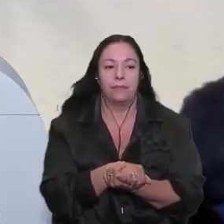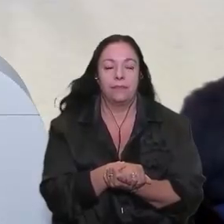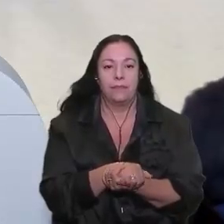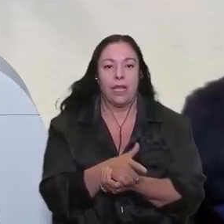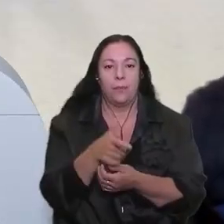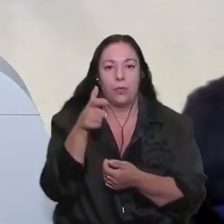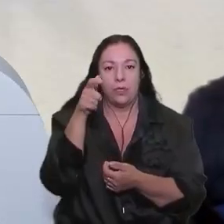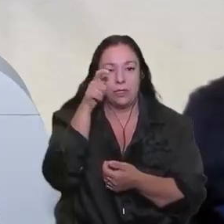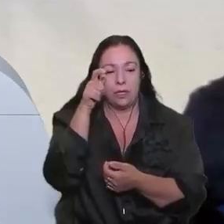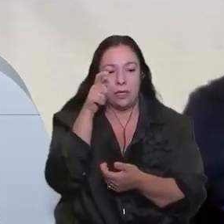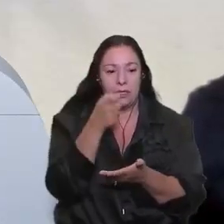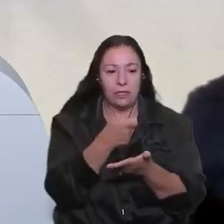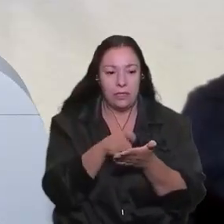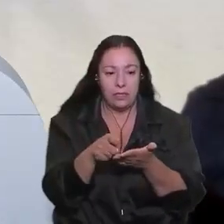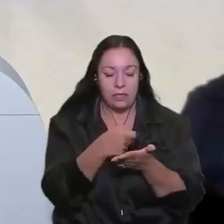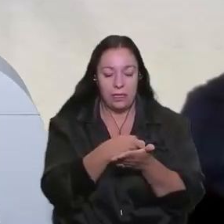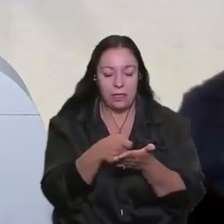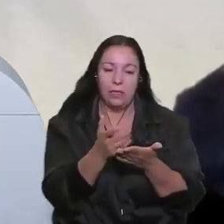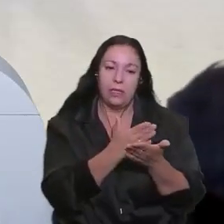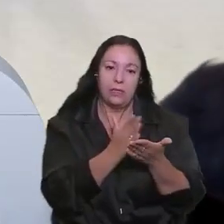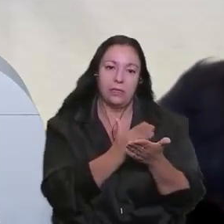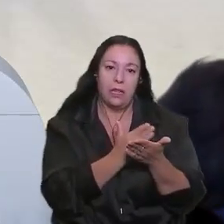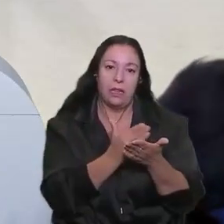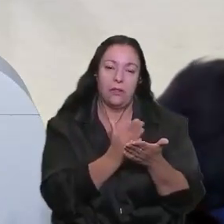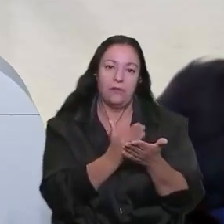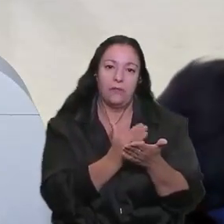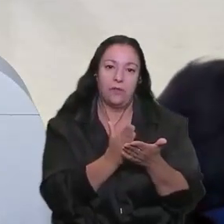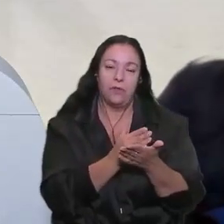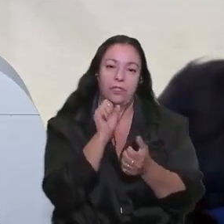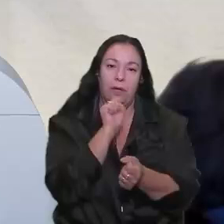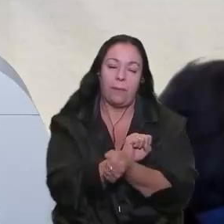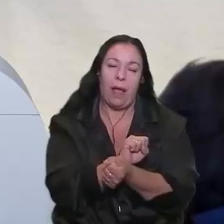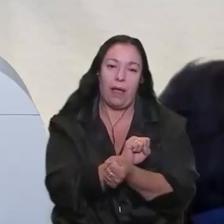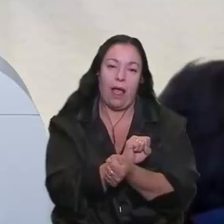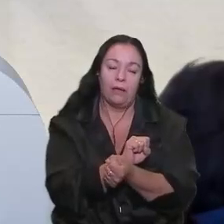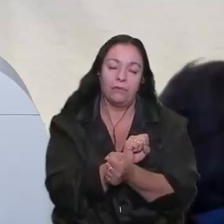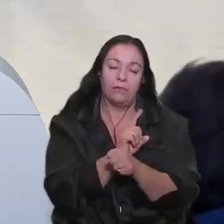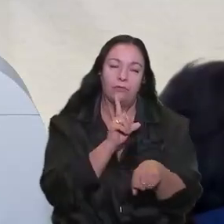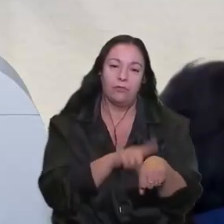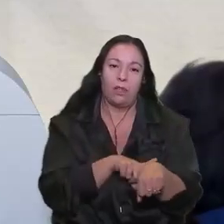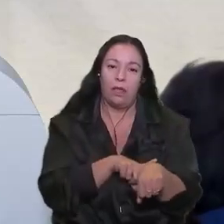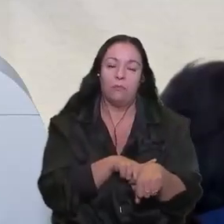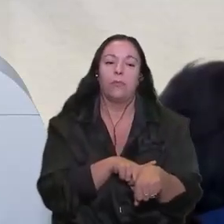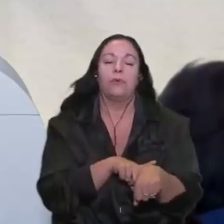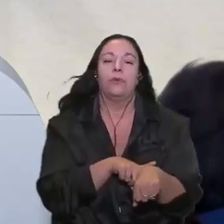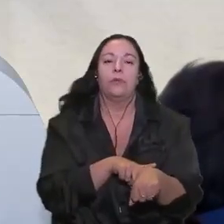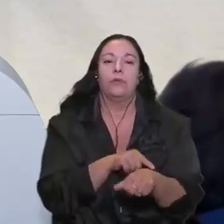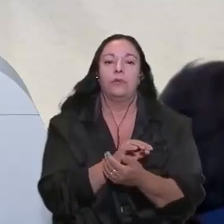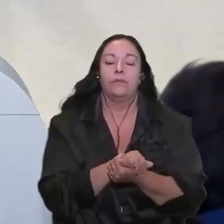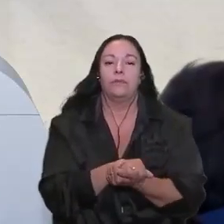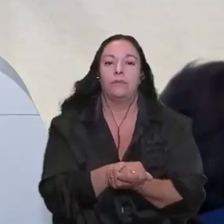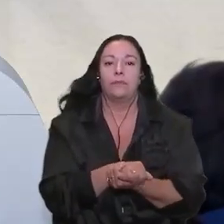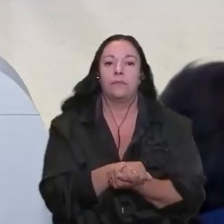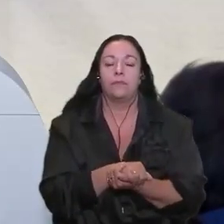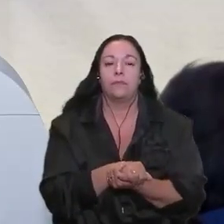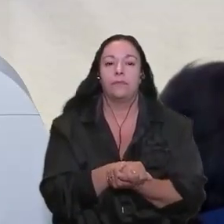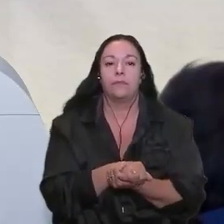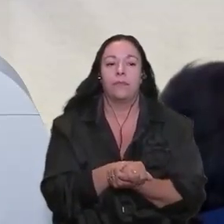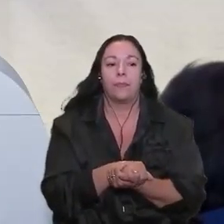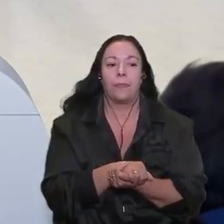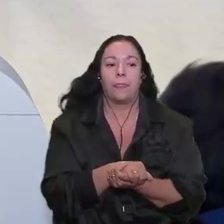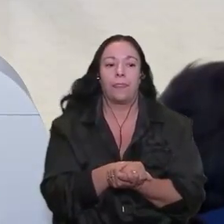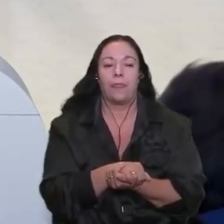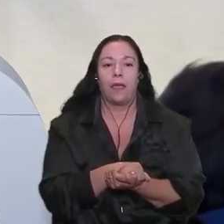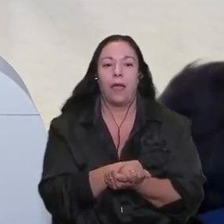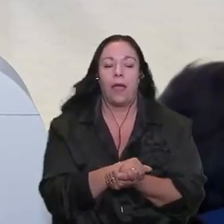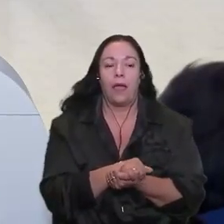interessante, essa escrita desse livro, ela tinha parado durante um tempo, né? E aí, por acaso,